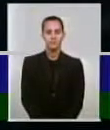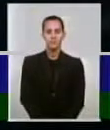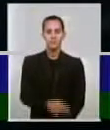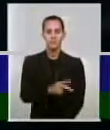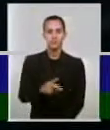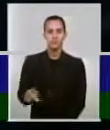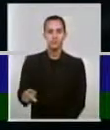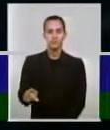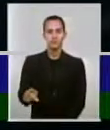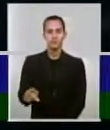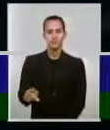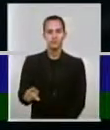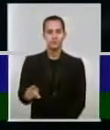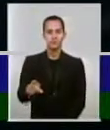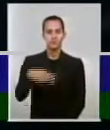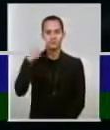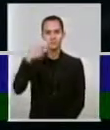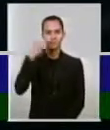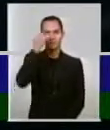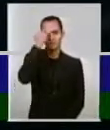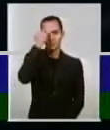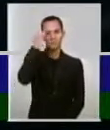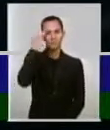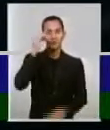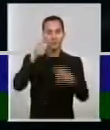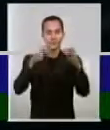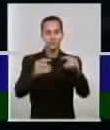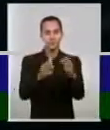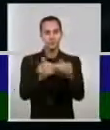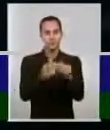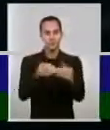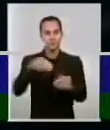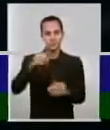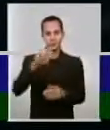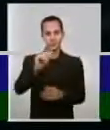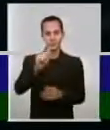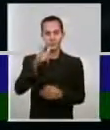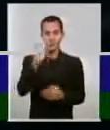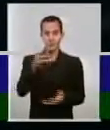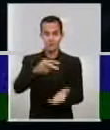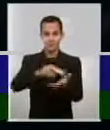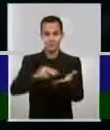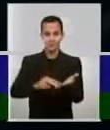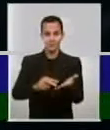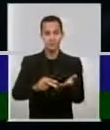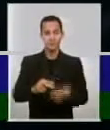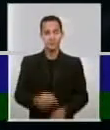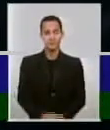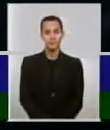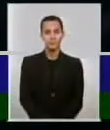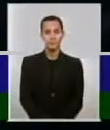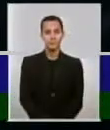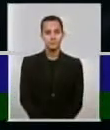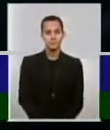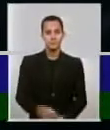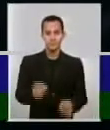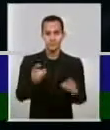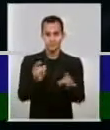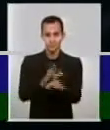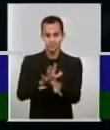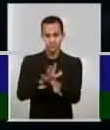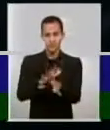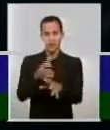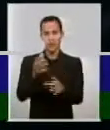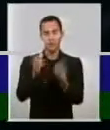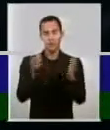Senhor presidente, caro vereador Ismar Prado, todos os requerimentos e moções foram lidos e, terminada a leitura dos